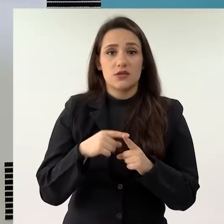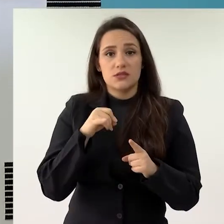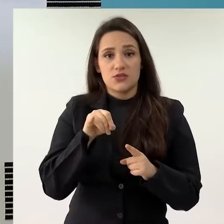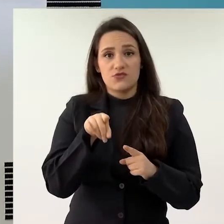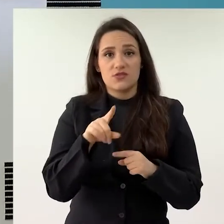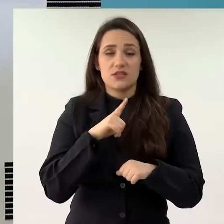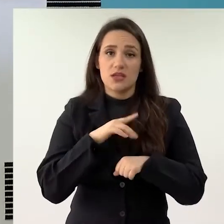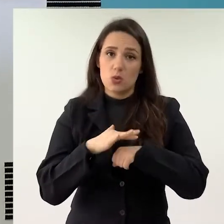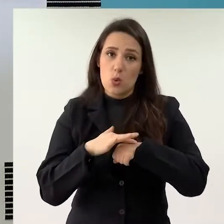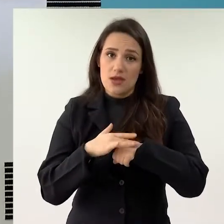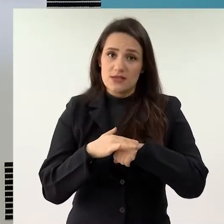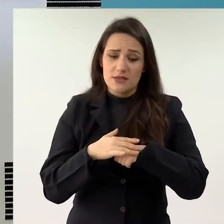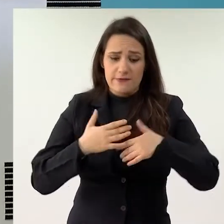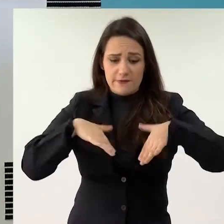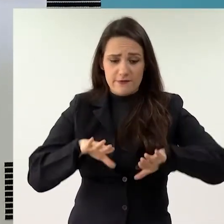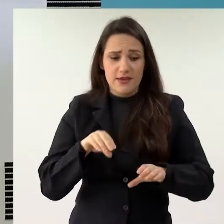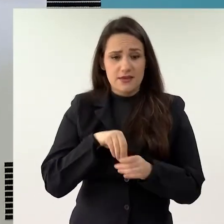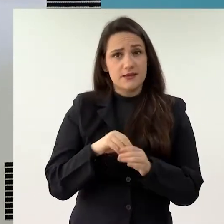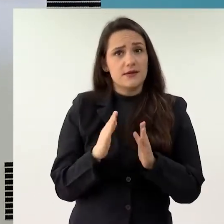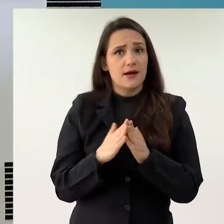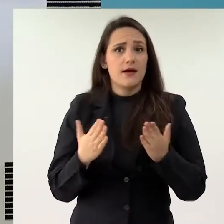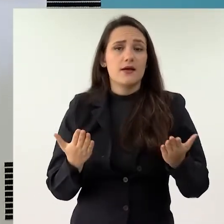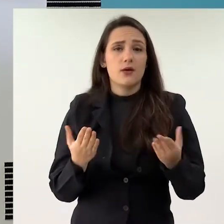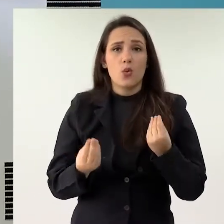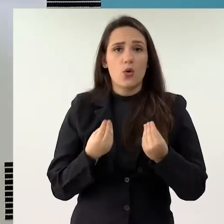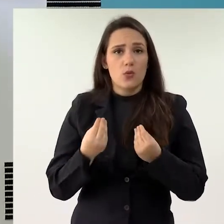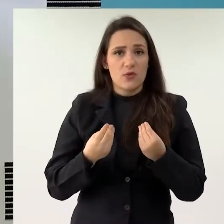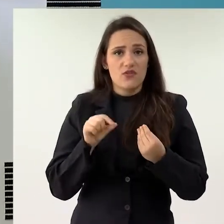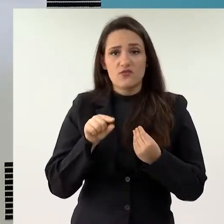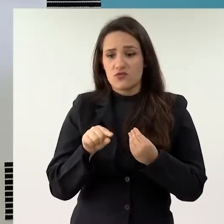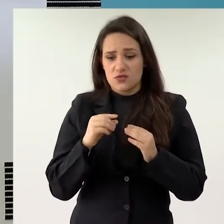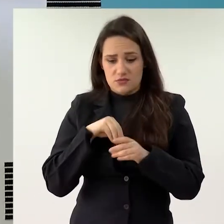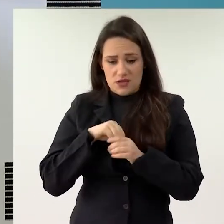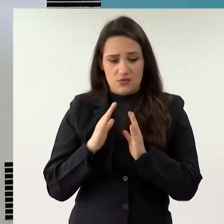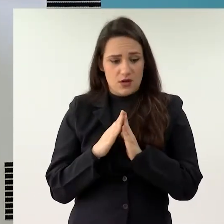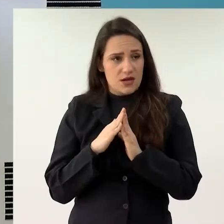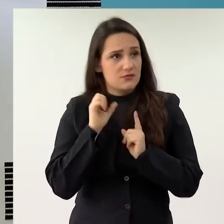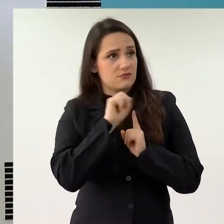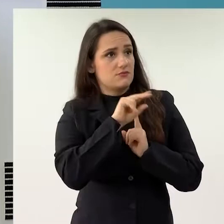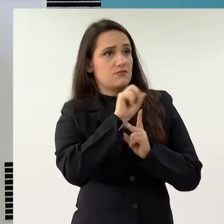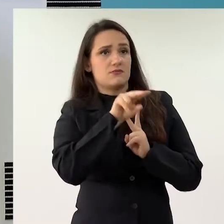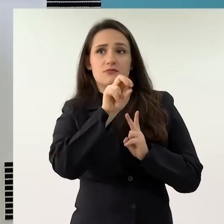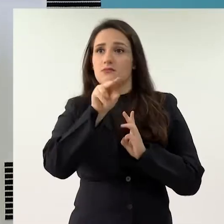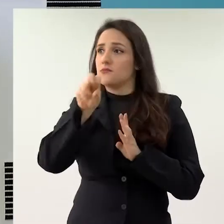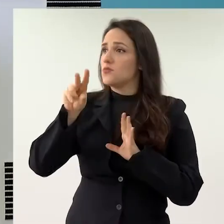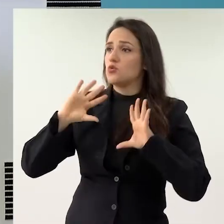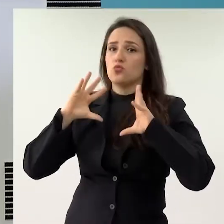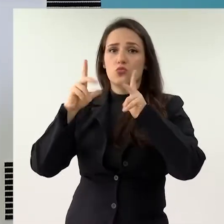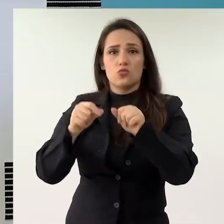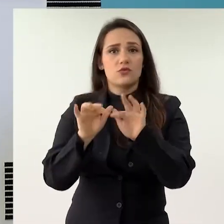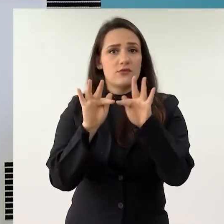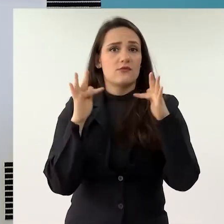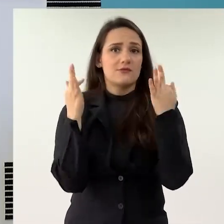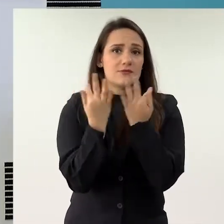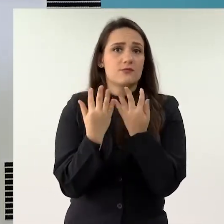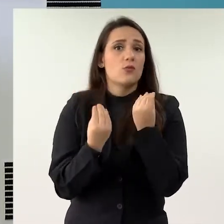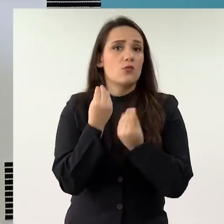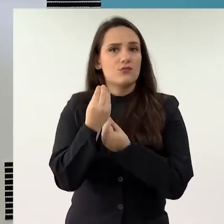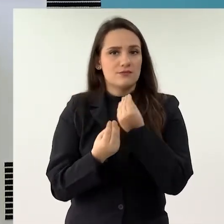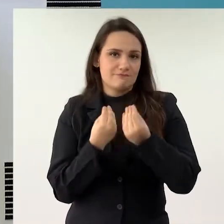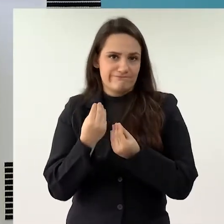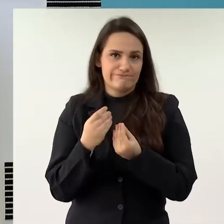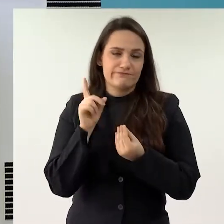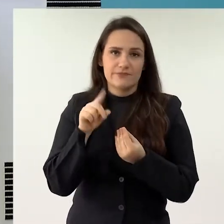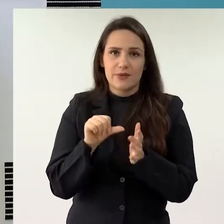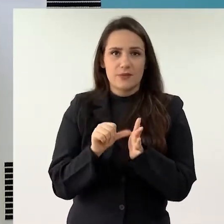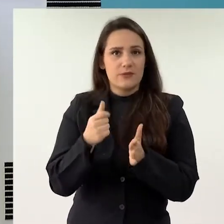sem fazer o teste, e você tiver positivo, você vai propagar a doença dentro da sua família. Então, esse foi o primeiro erro que foi